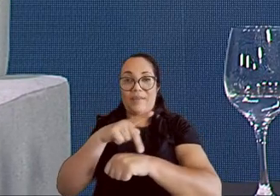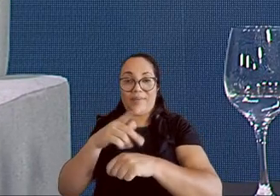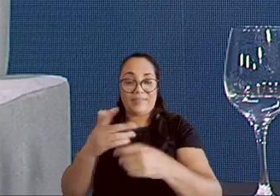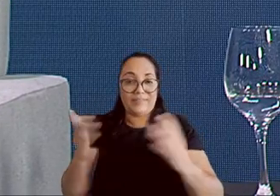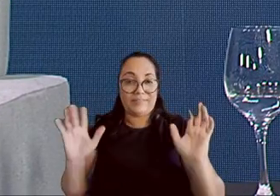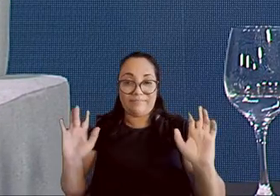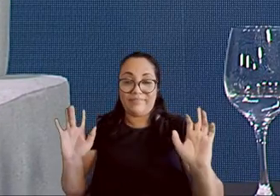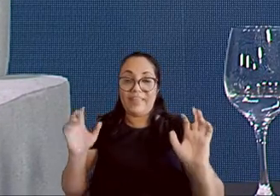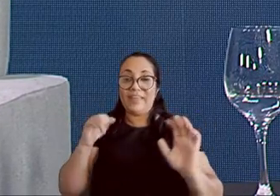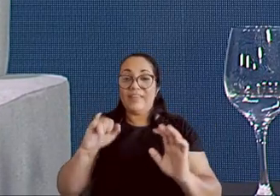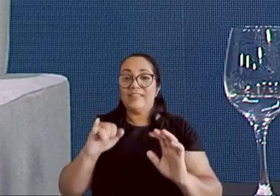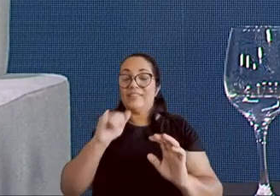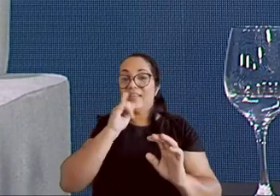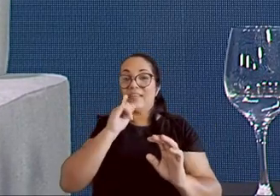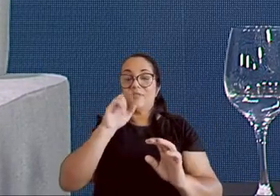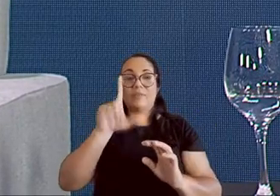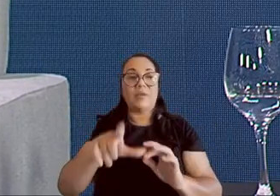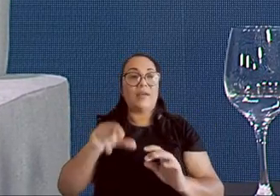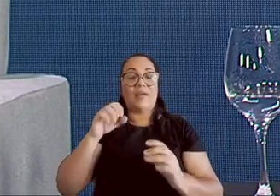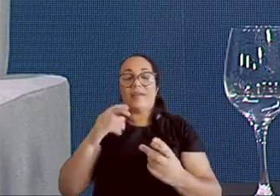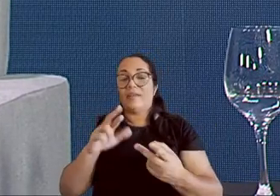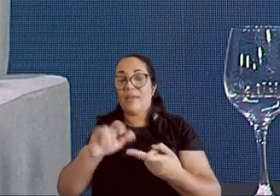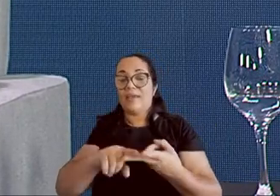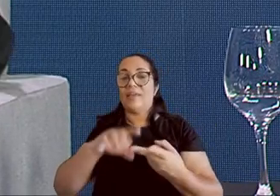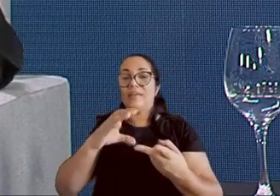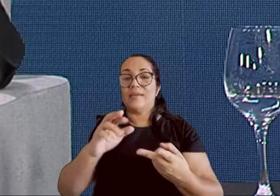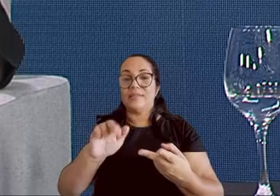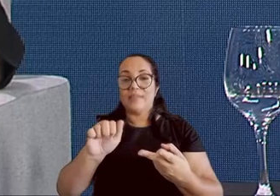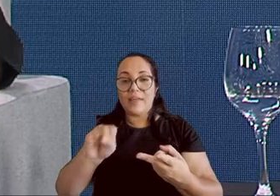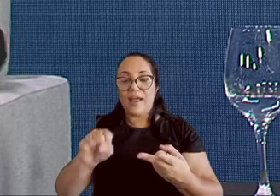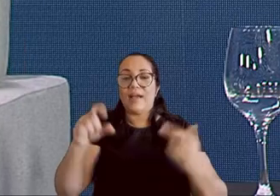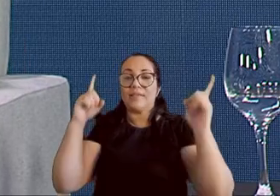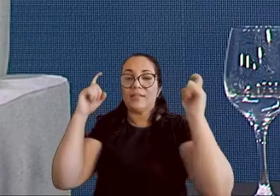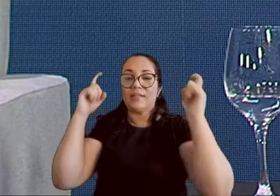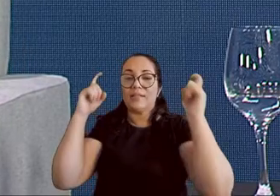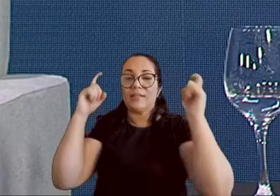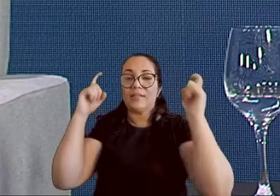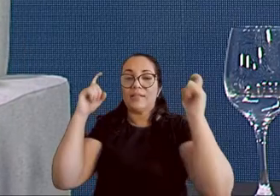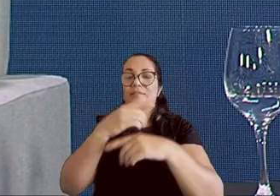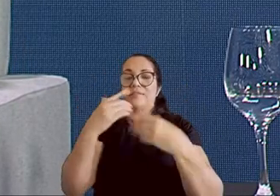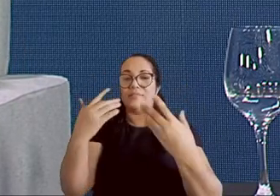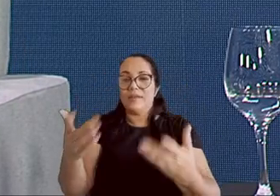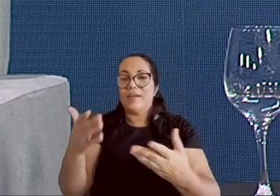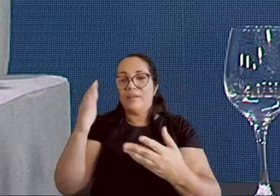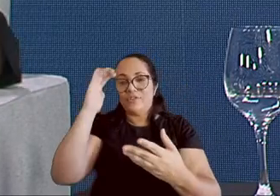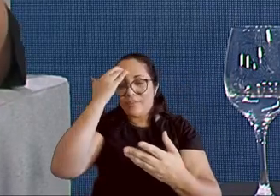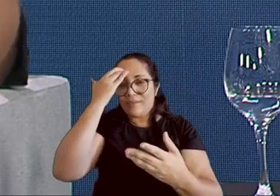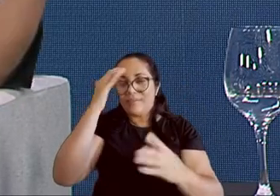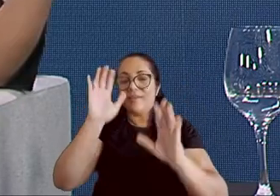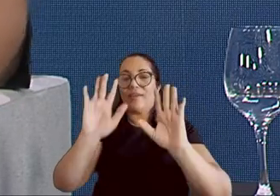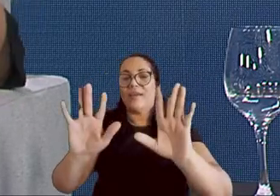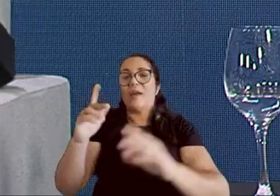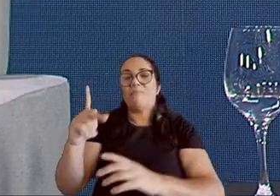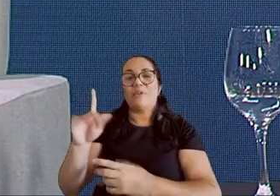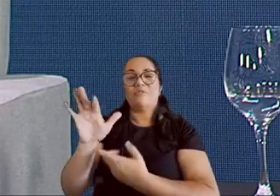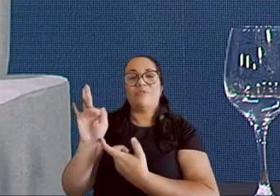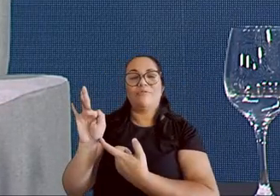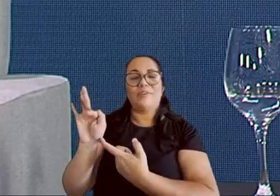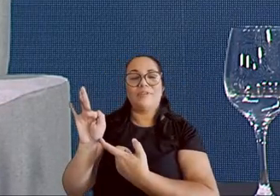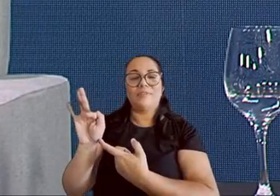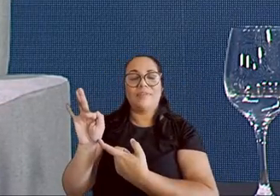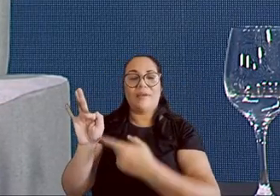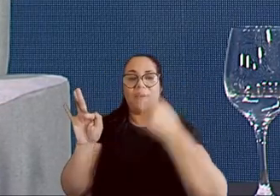crise Cras que a marcação já é mais complexa né Às vezes pode ser que para pessoa física começa a aparecer que é mais interessante tá